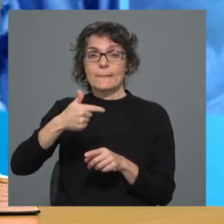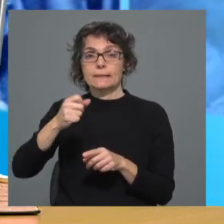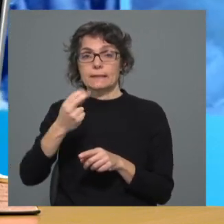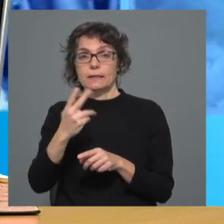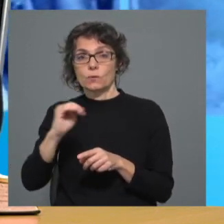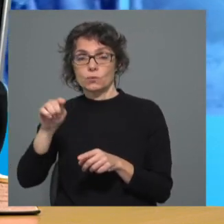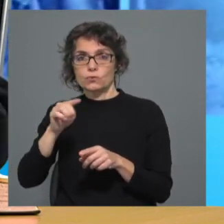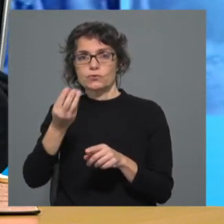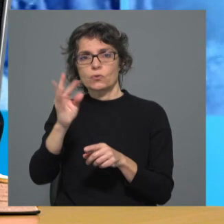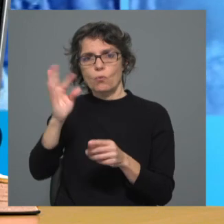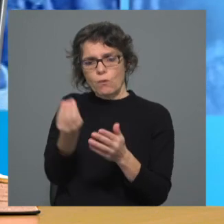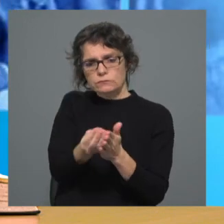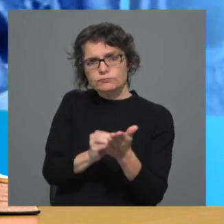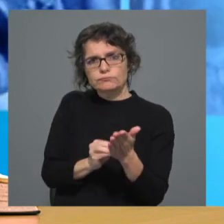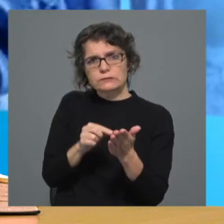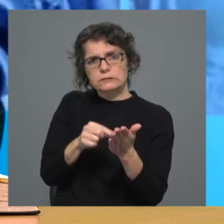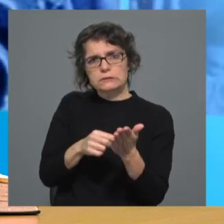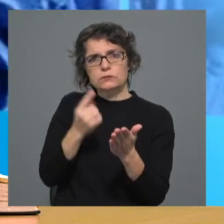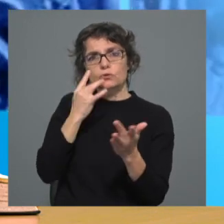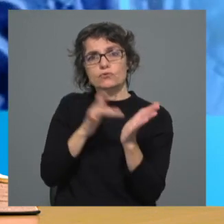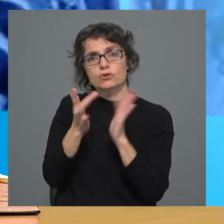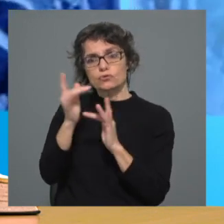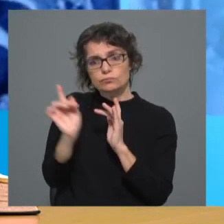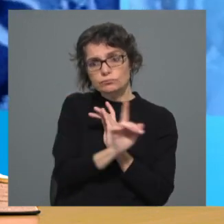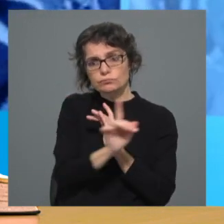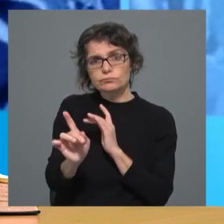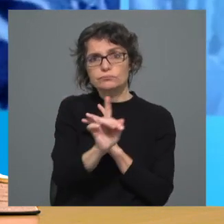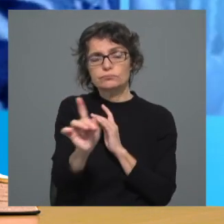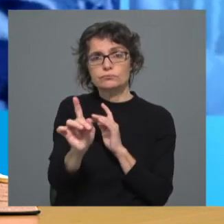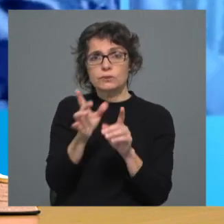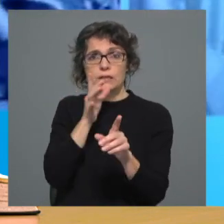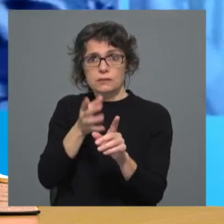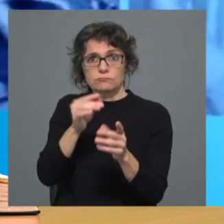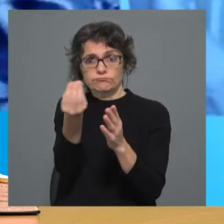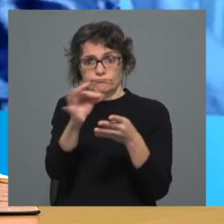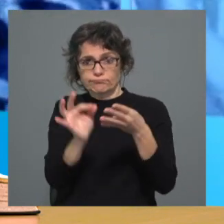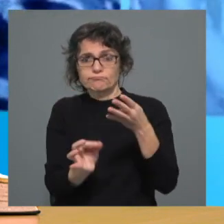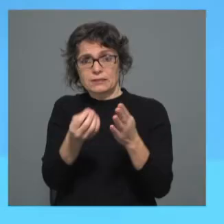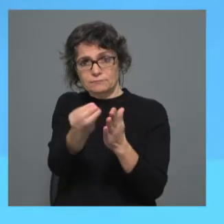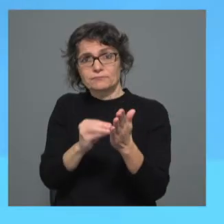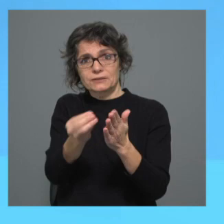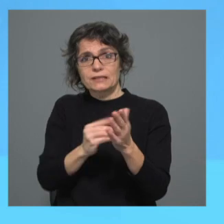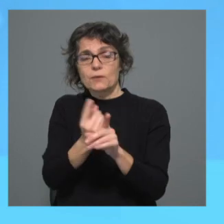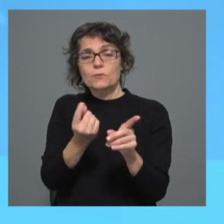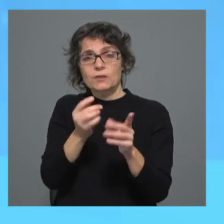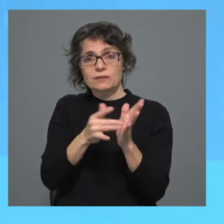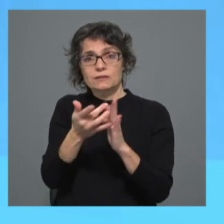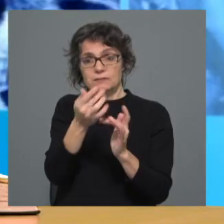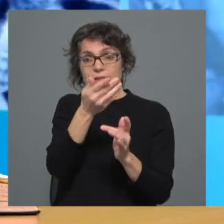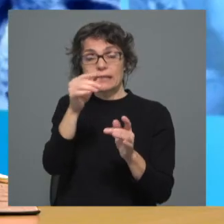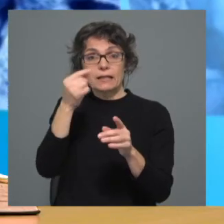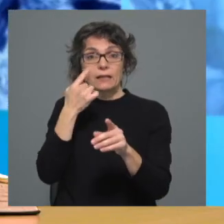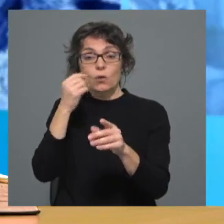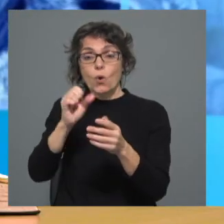estadia, este percurso de Jesus na Galileia, o faz com muita propriedade, porque ele é um homem da Galileia. Ele está metido neste ambiente